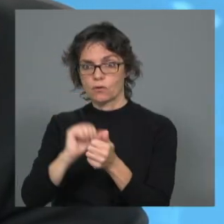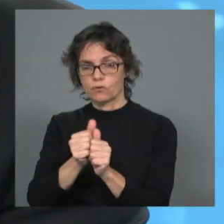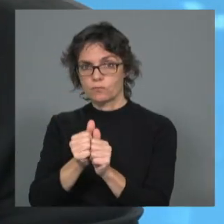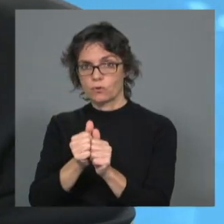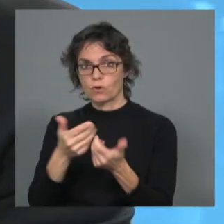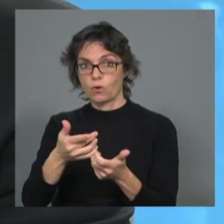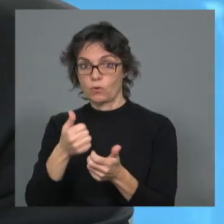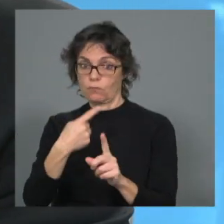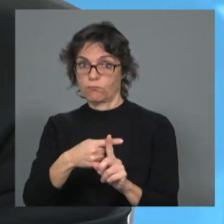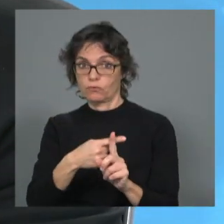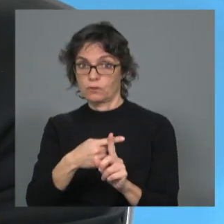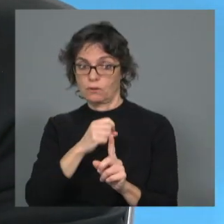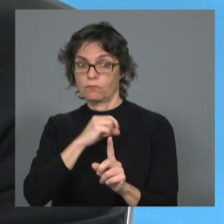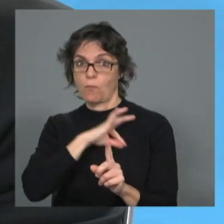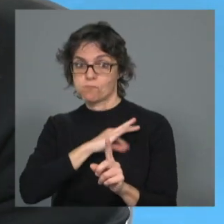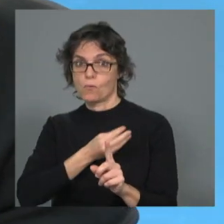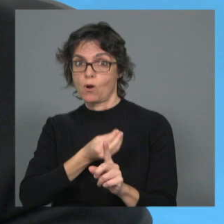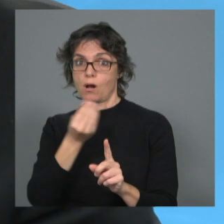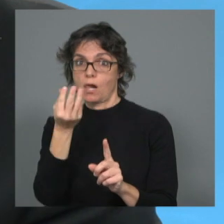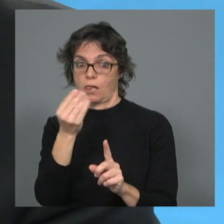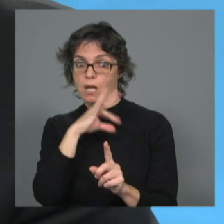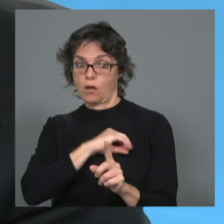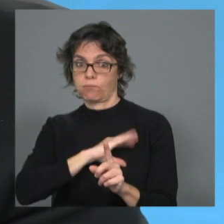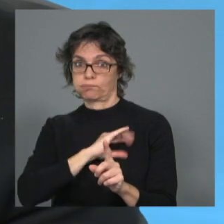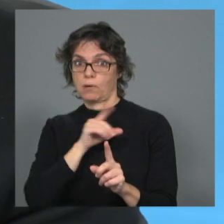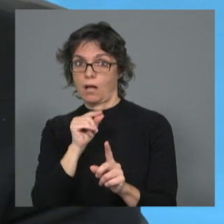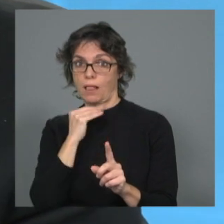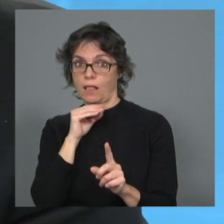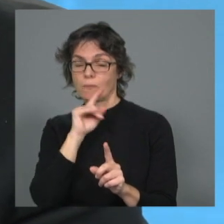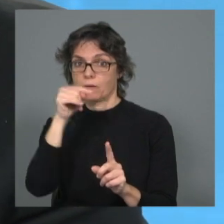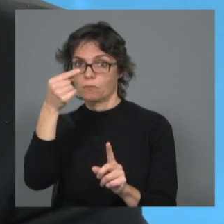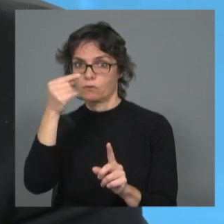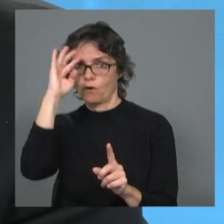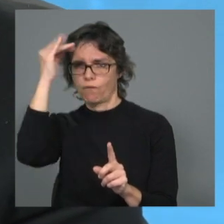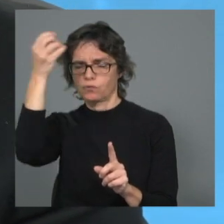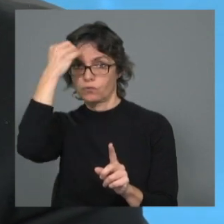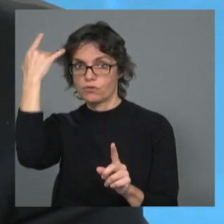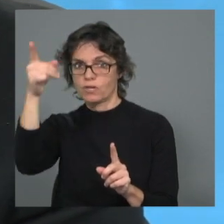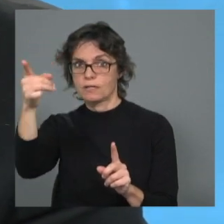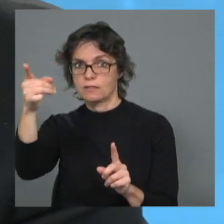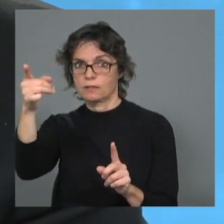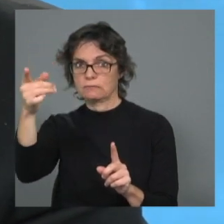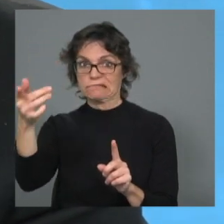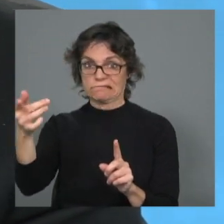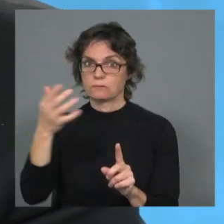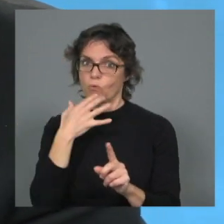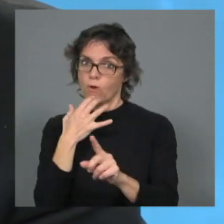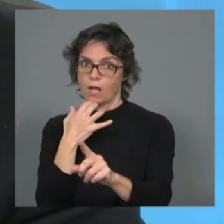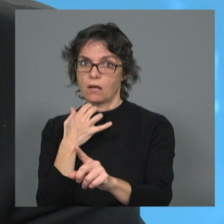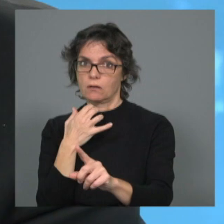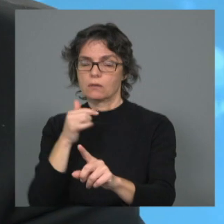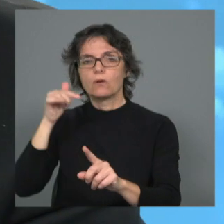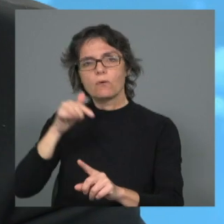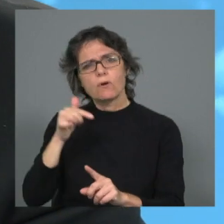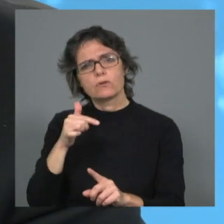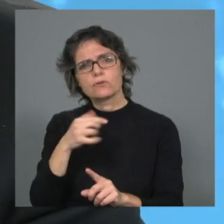aqui pensa-se muito voltamos àquela questão do atleta e não tanto na pessoa. Mas hoje em dia, cada vez mais, as academias